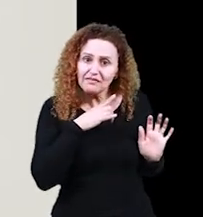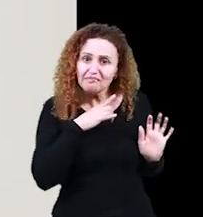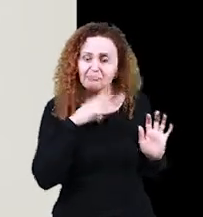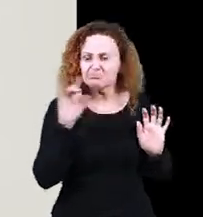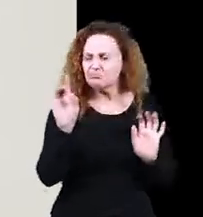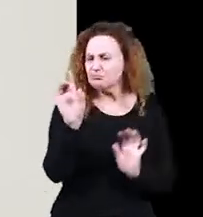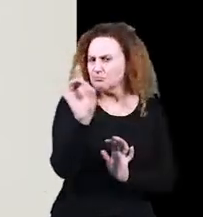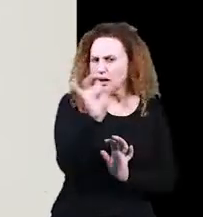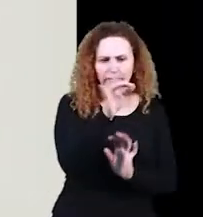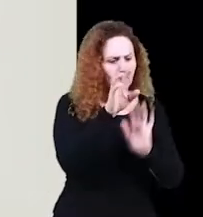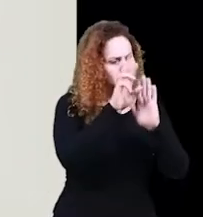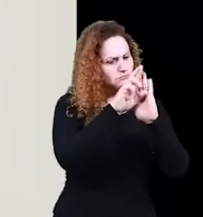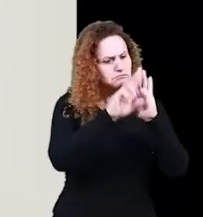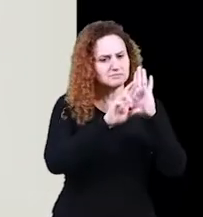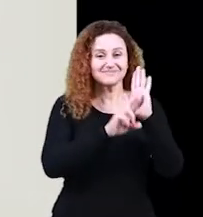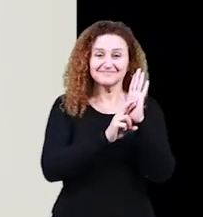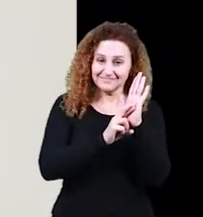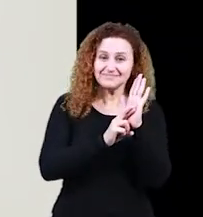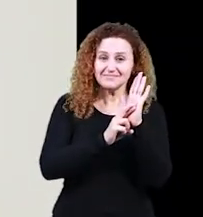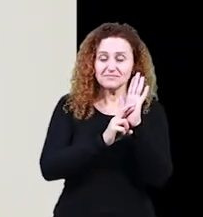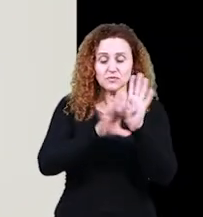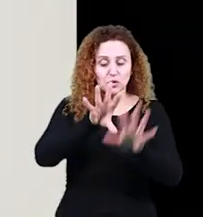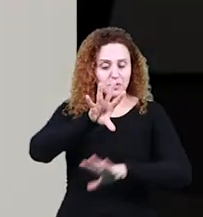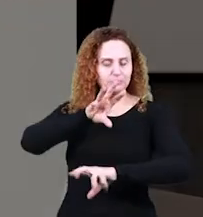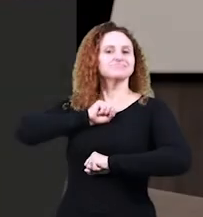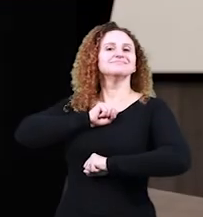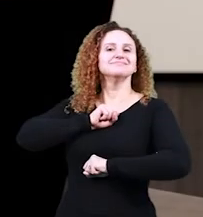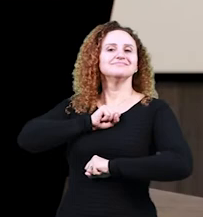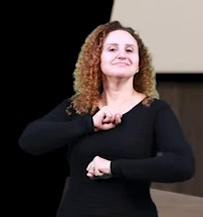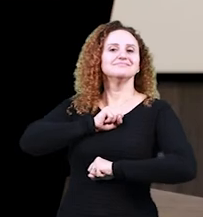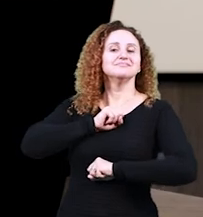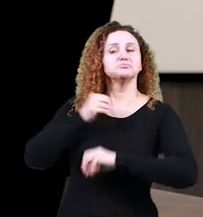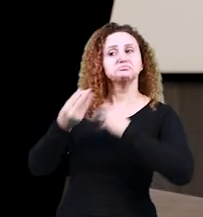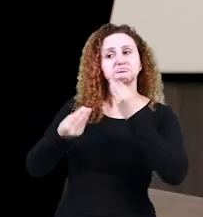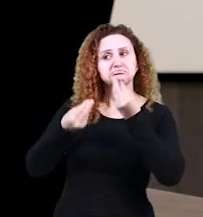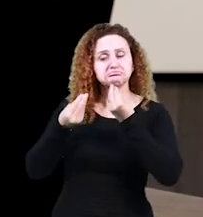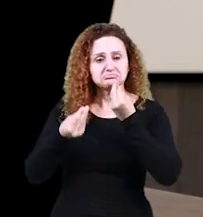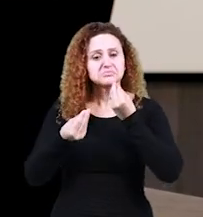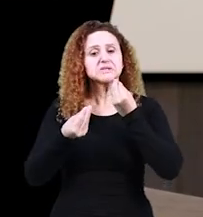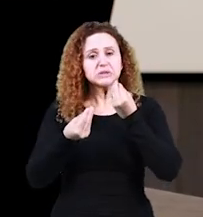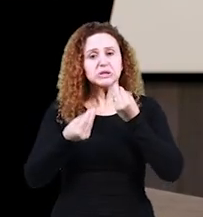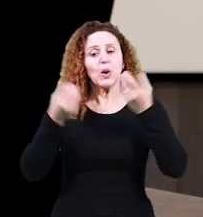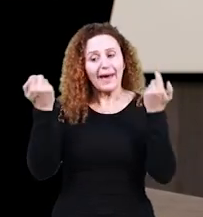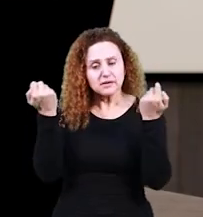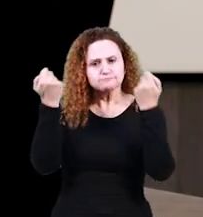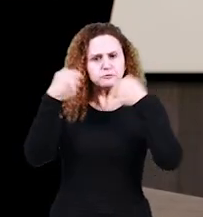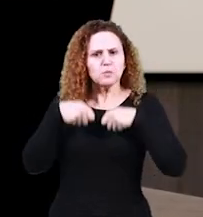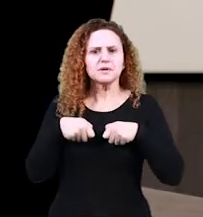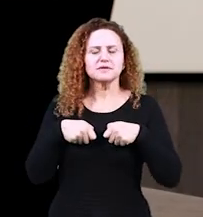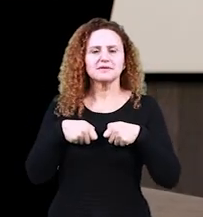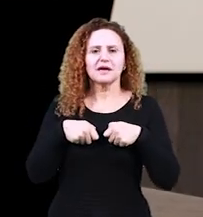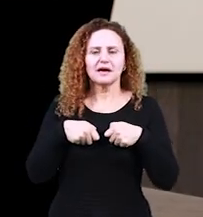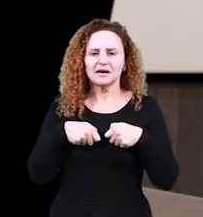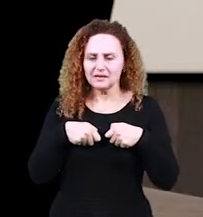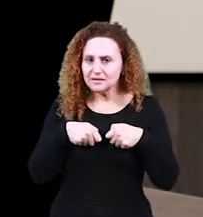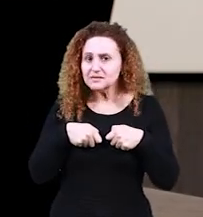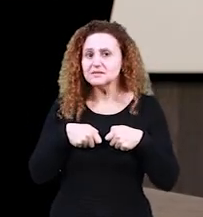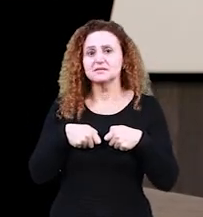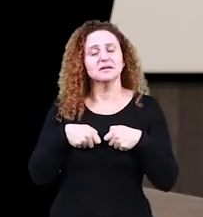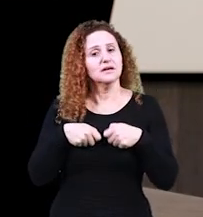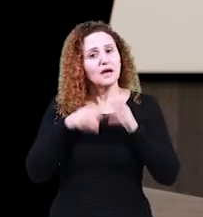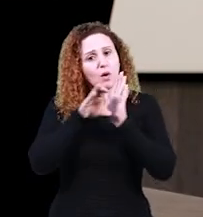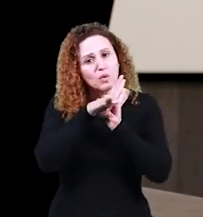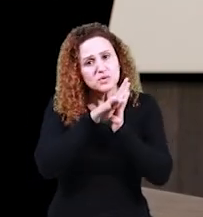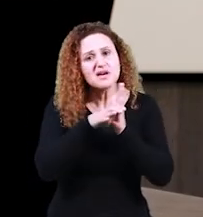apropria dessas regras da língua para fazer o uso delas Então veja o quanto competência corresponde